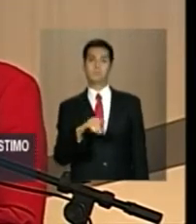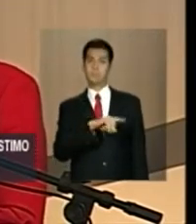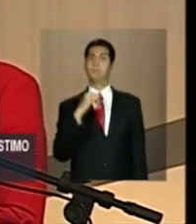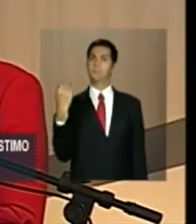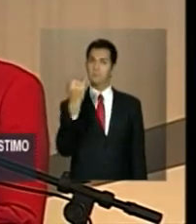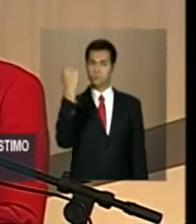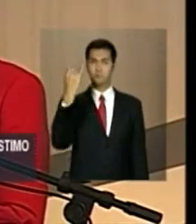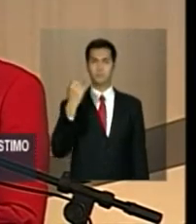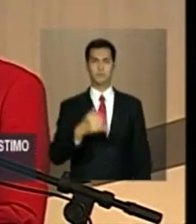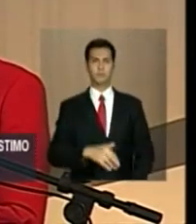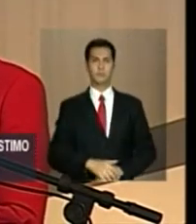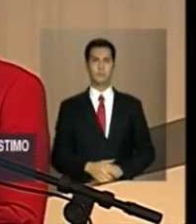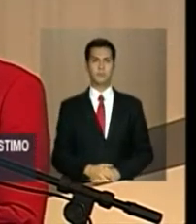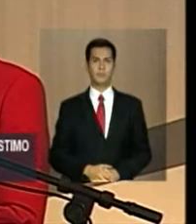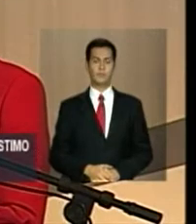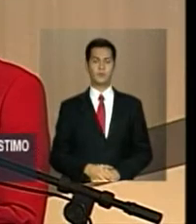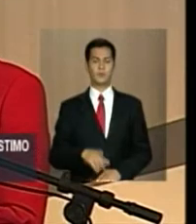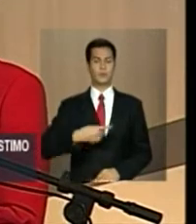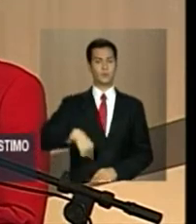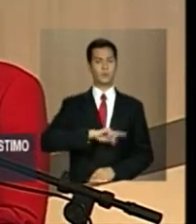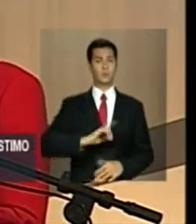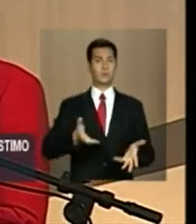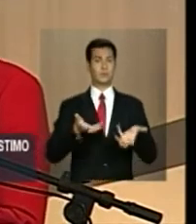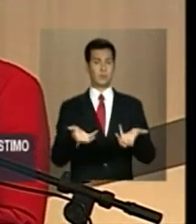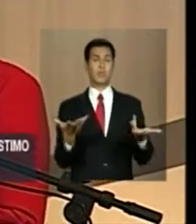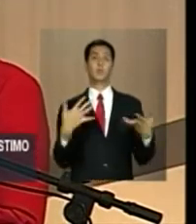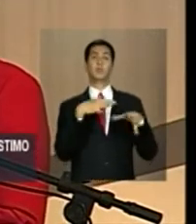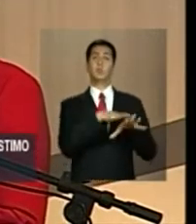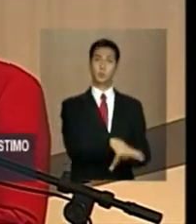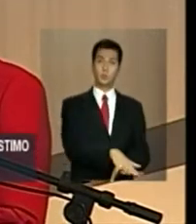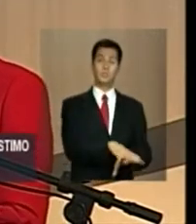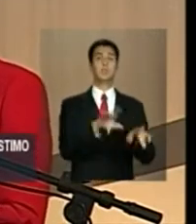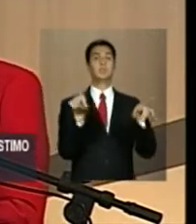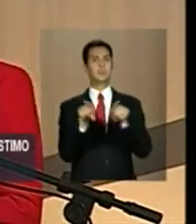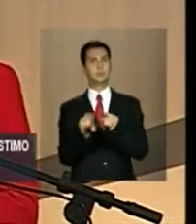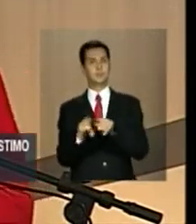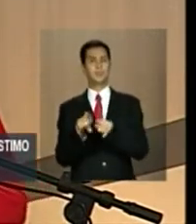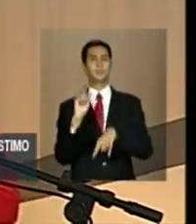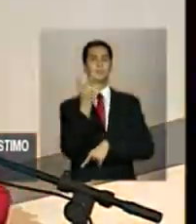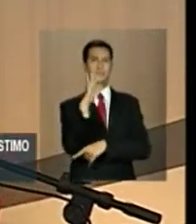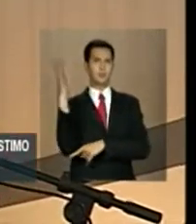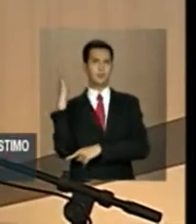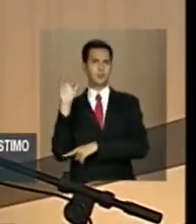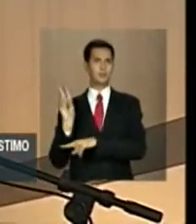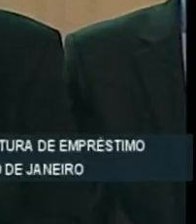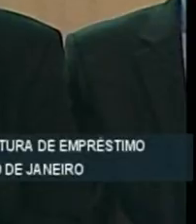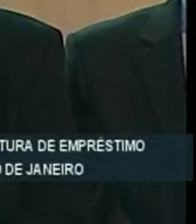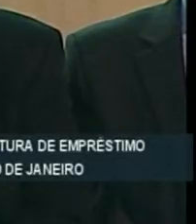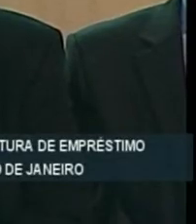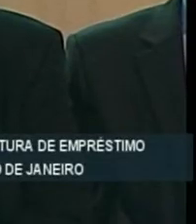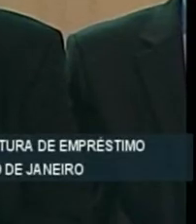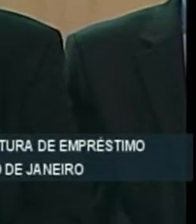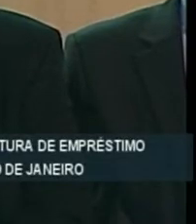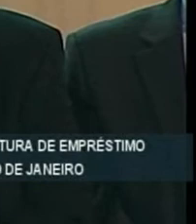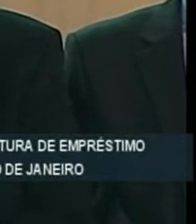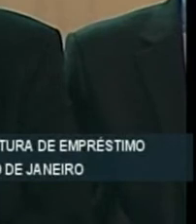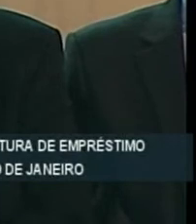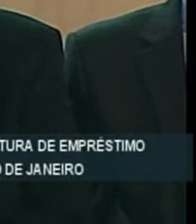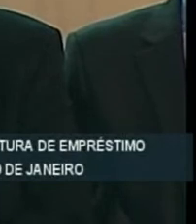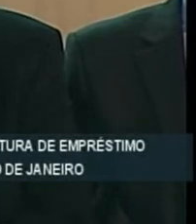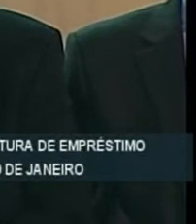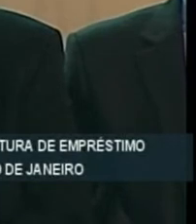Incluir e, ao mesmo tempo, proteger o meio ambiente. Um dos grandes